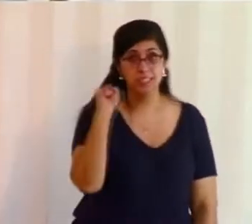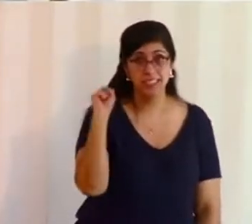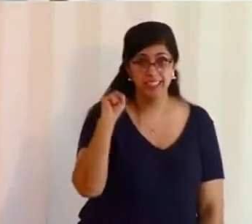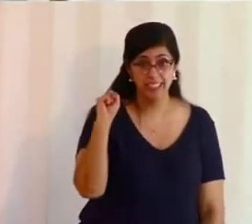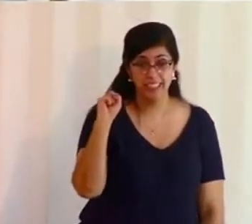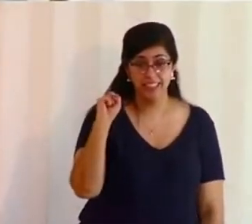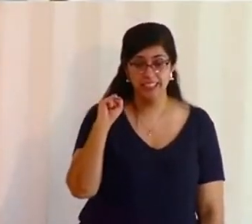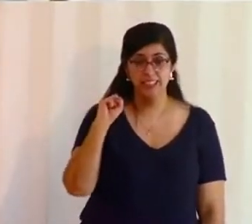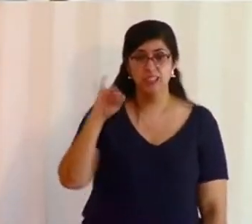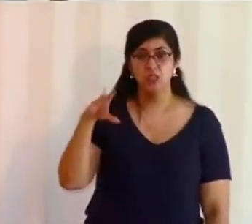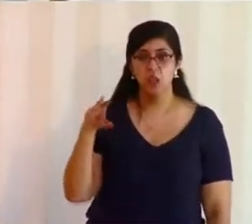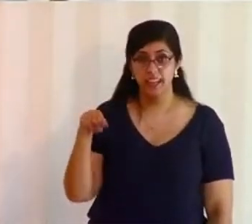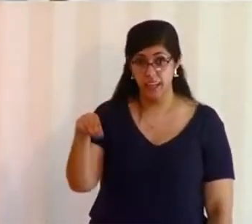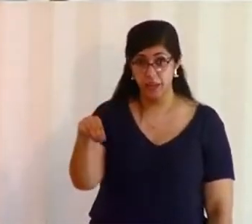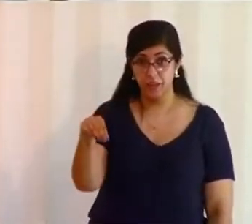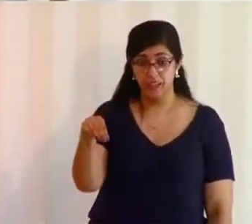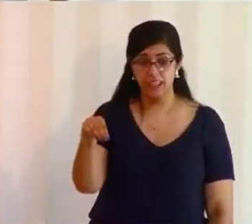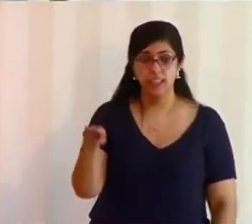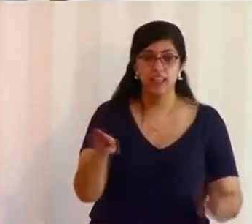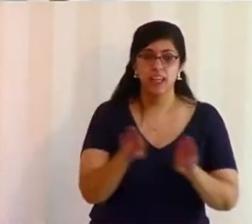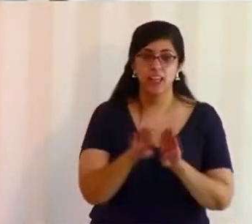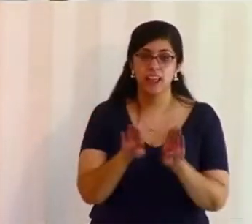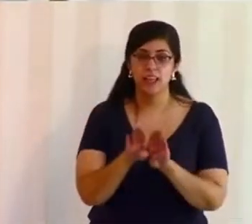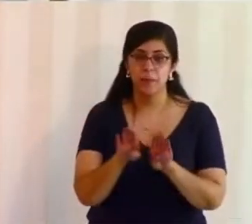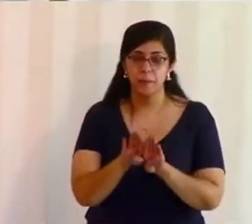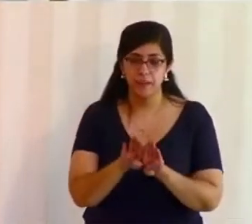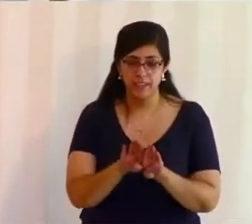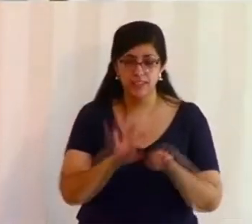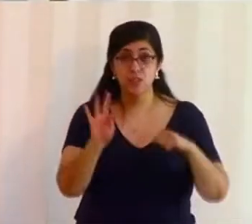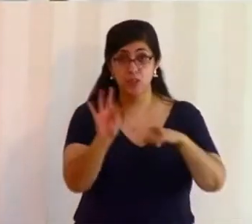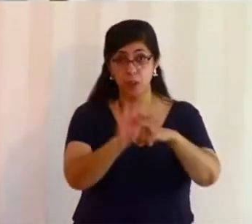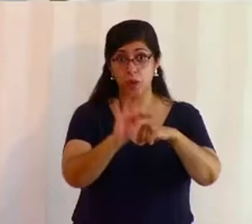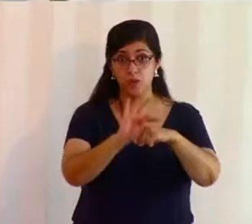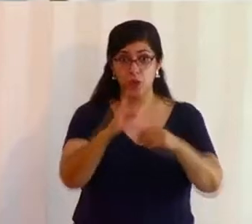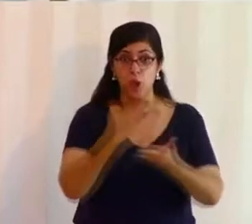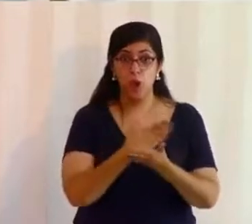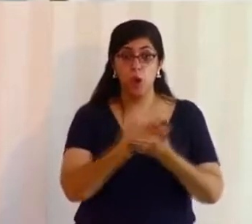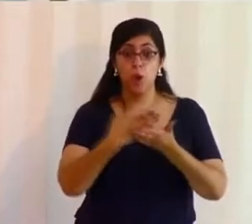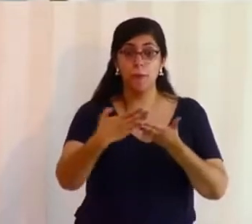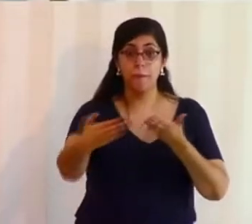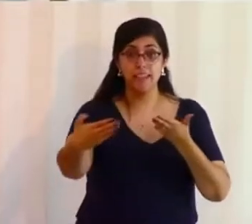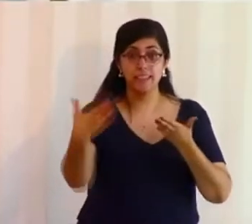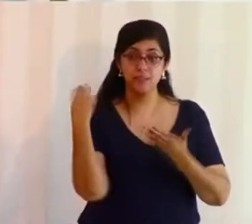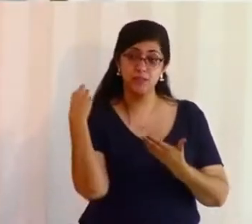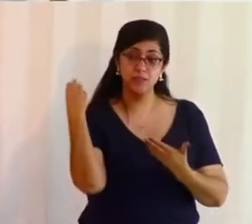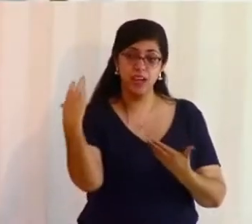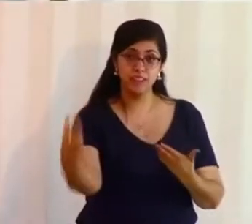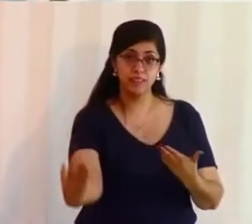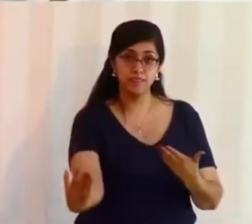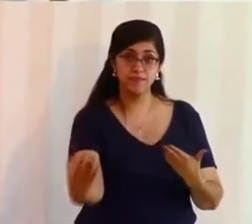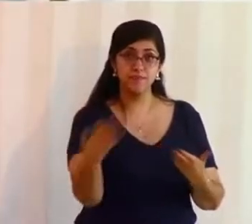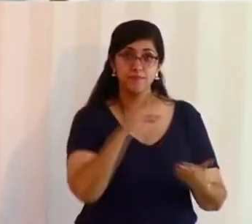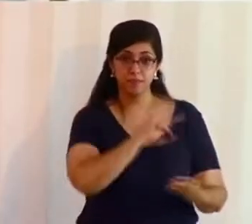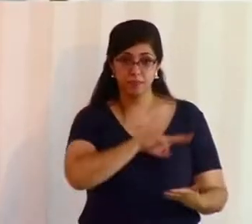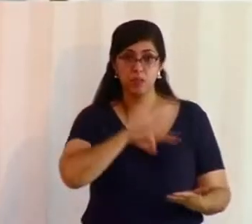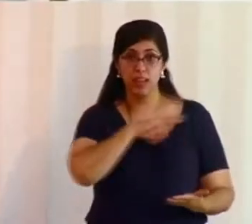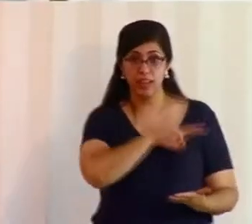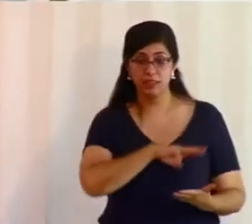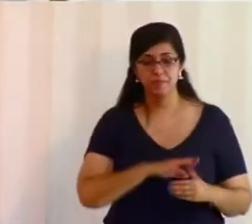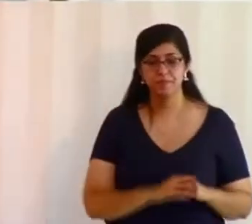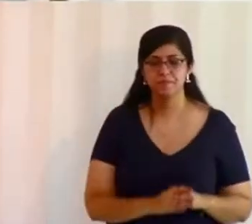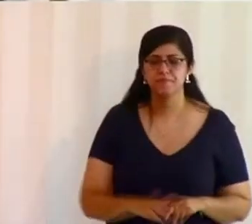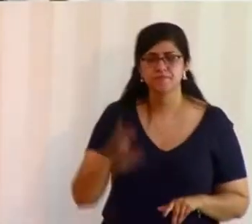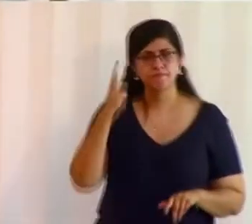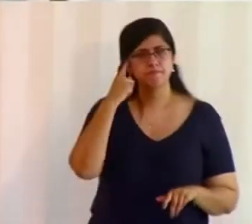o Chipre. E Paulo com Silas e também o jovem Timóteo iniciam então essa rota da segunda viagem missionária. Mas se vocês